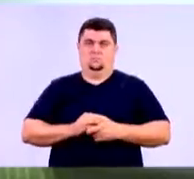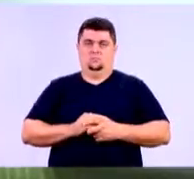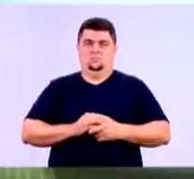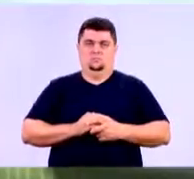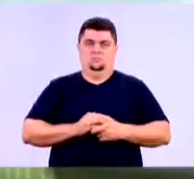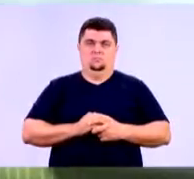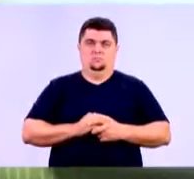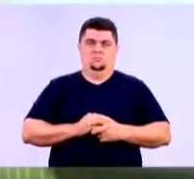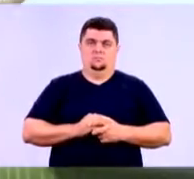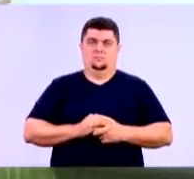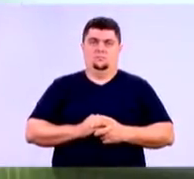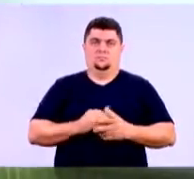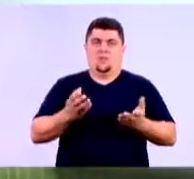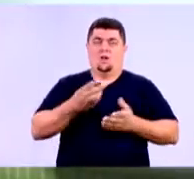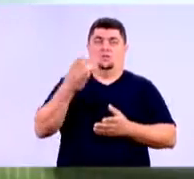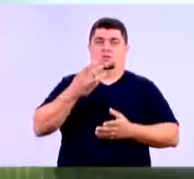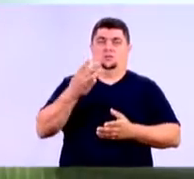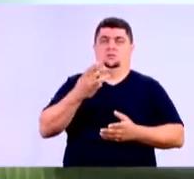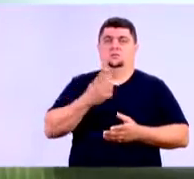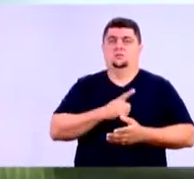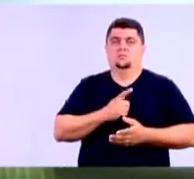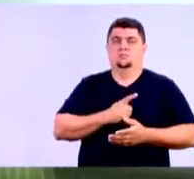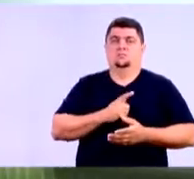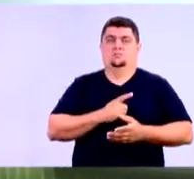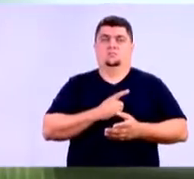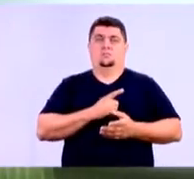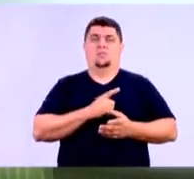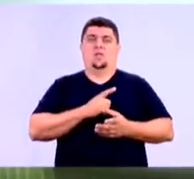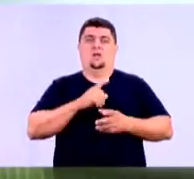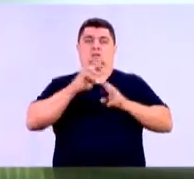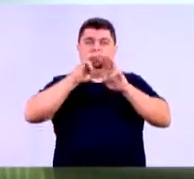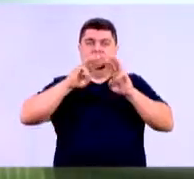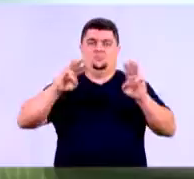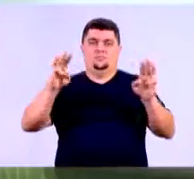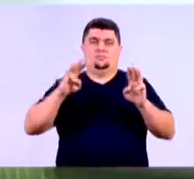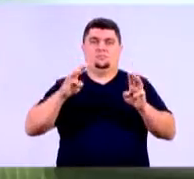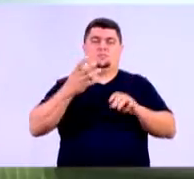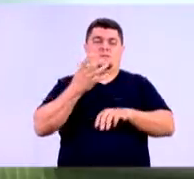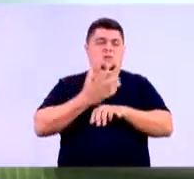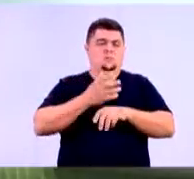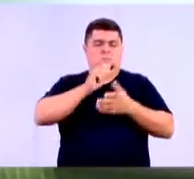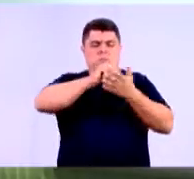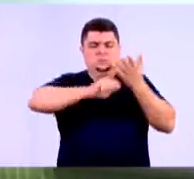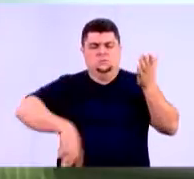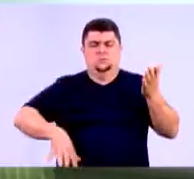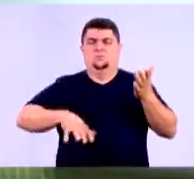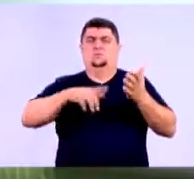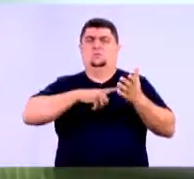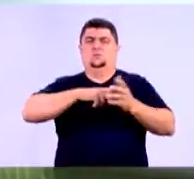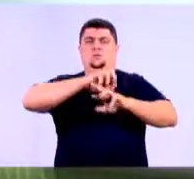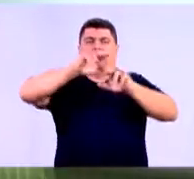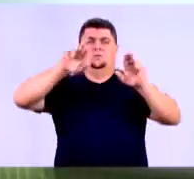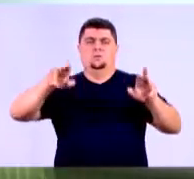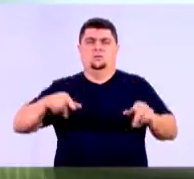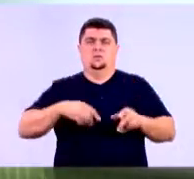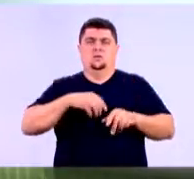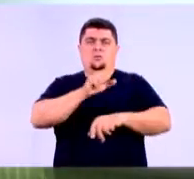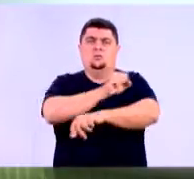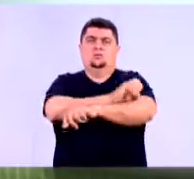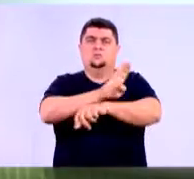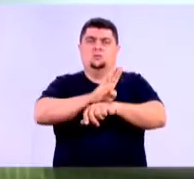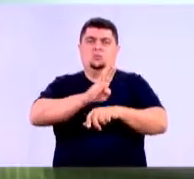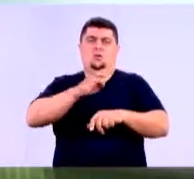Além disso, para essa aula 3, nós também linkamos um material muito interessante, disponibilizado pelo Sebrae de